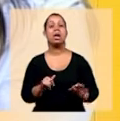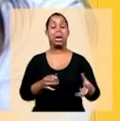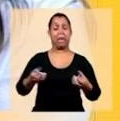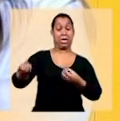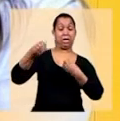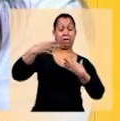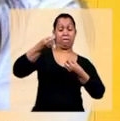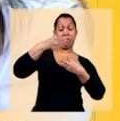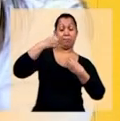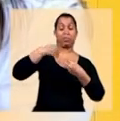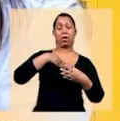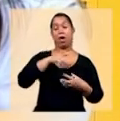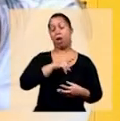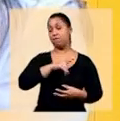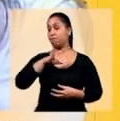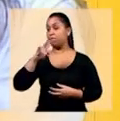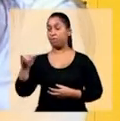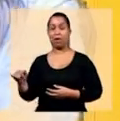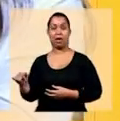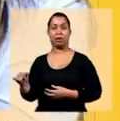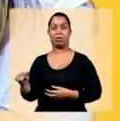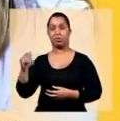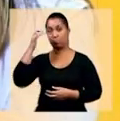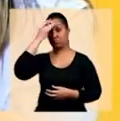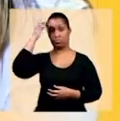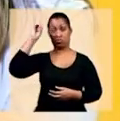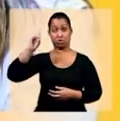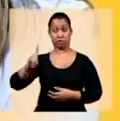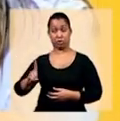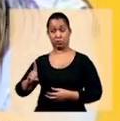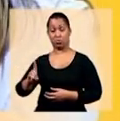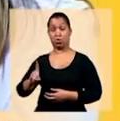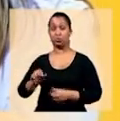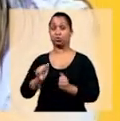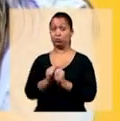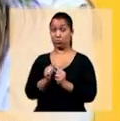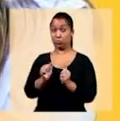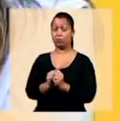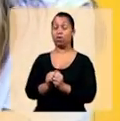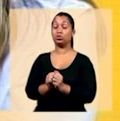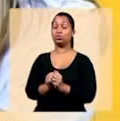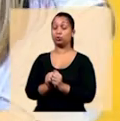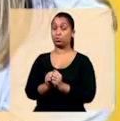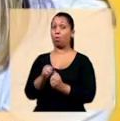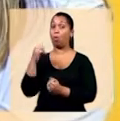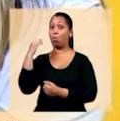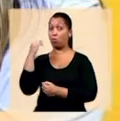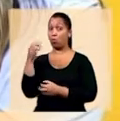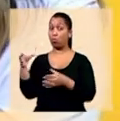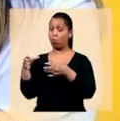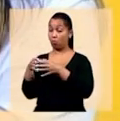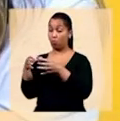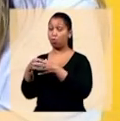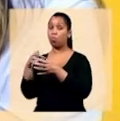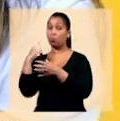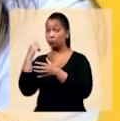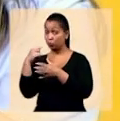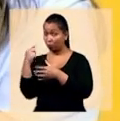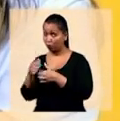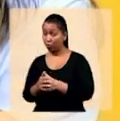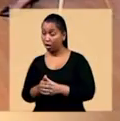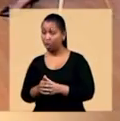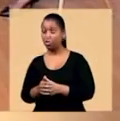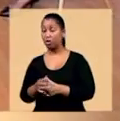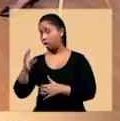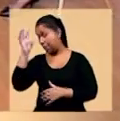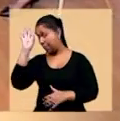vai pegar aquelas informações e vai levar para os dirigentes da empresa, juntamente com o jurídico. Porque ela não pode